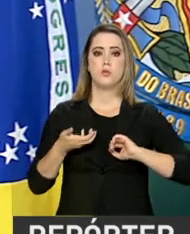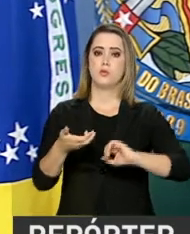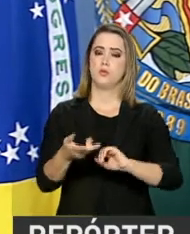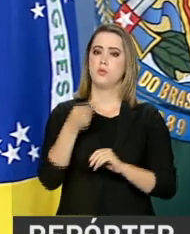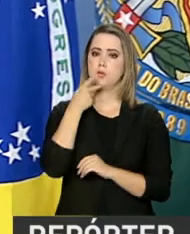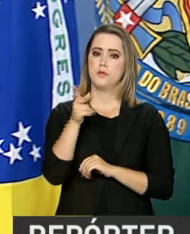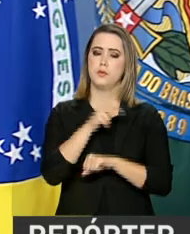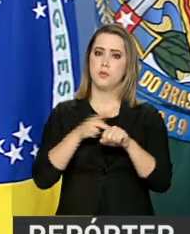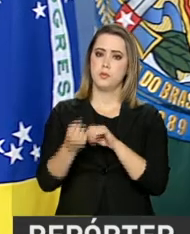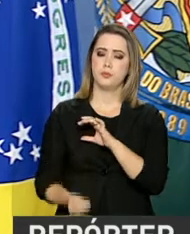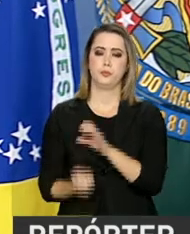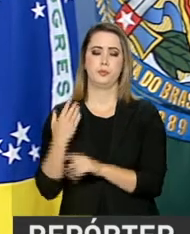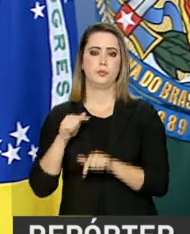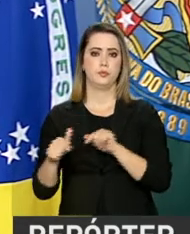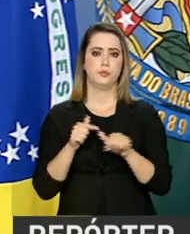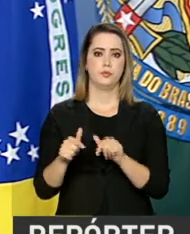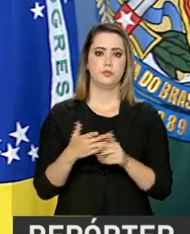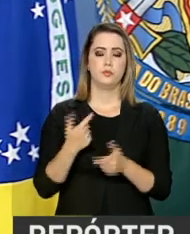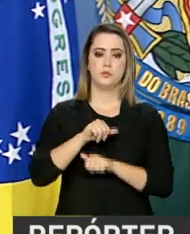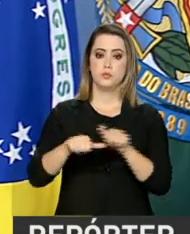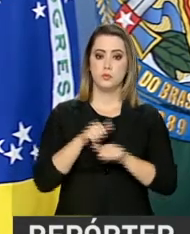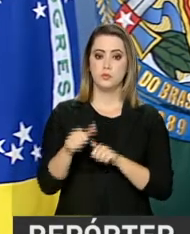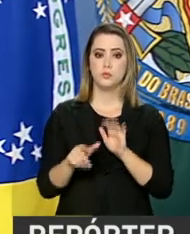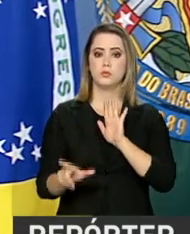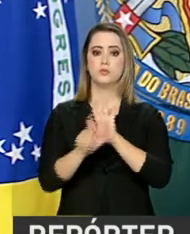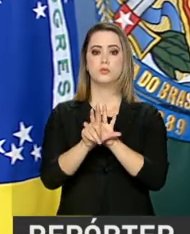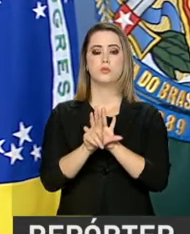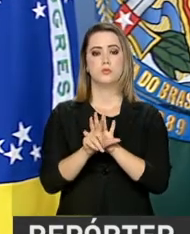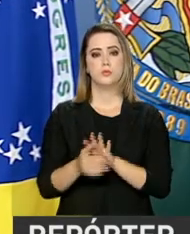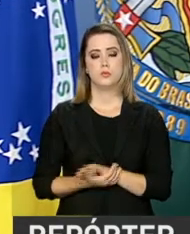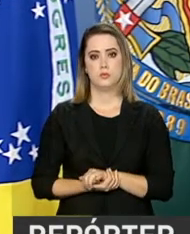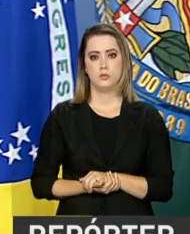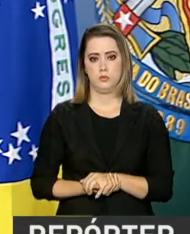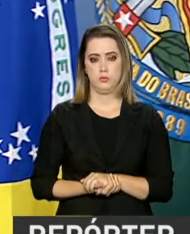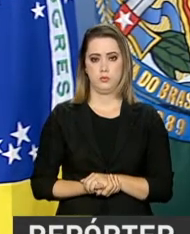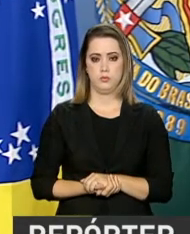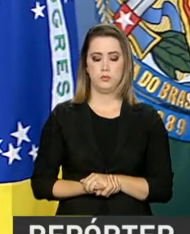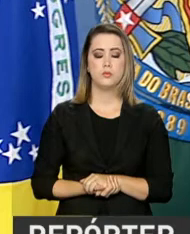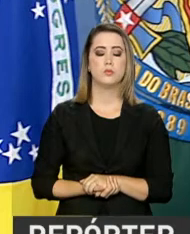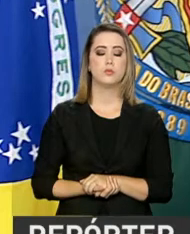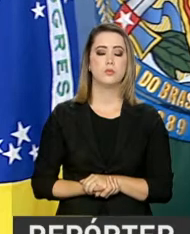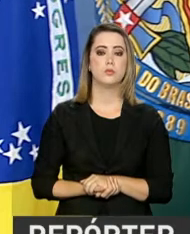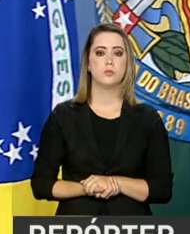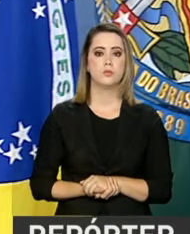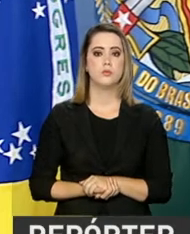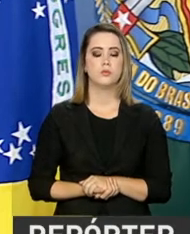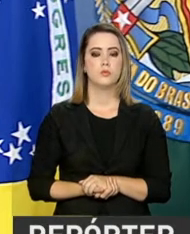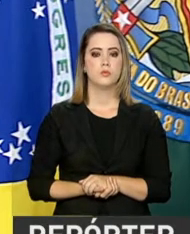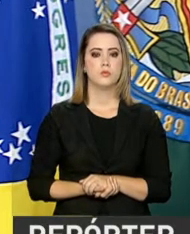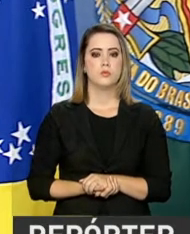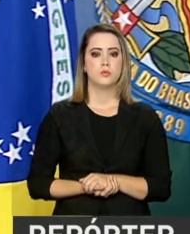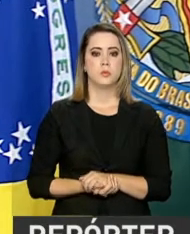disse que o país vai gerar empregos com as mudanças na legislação trabalhista nós aprovamos uma